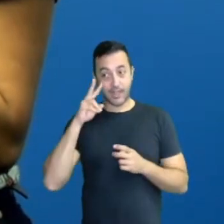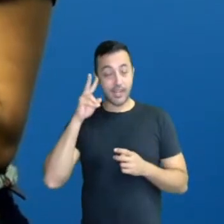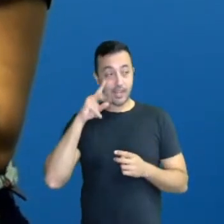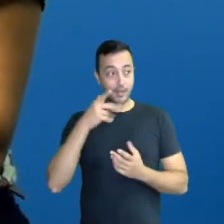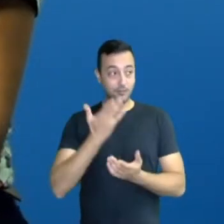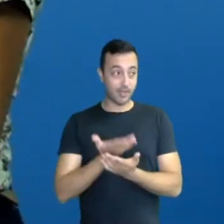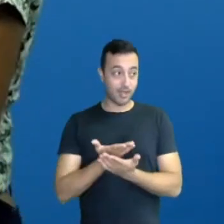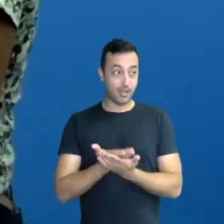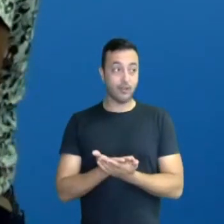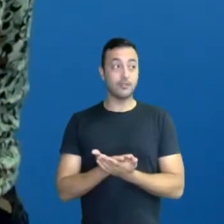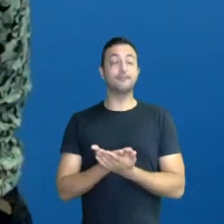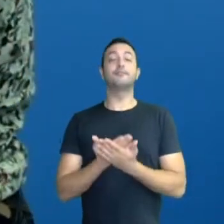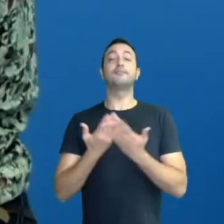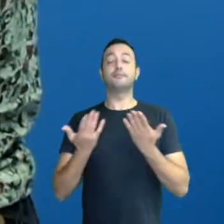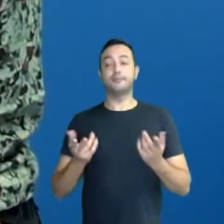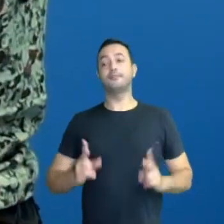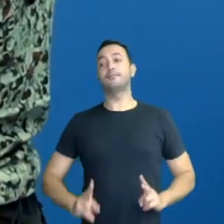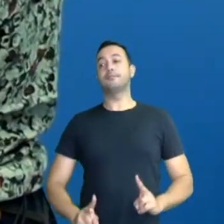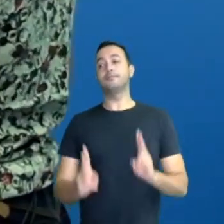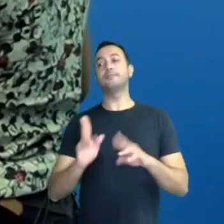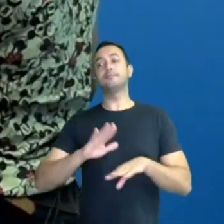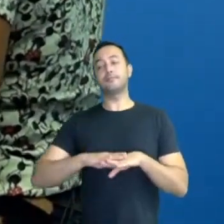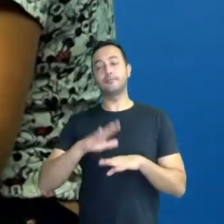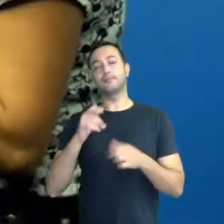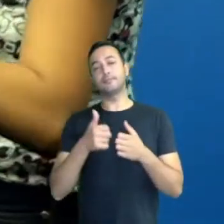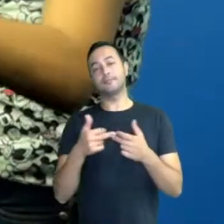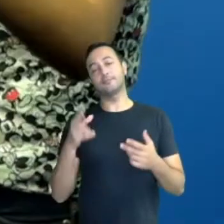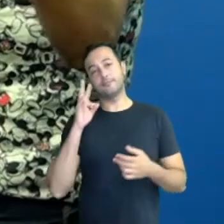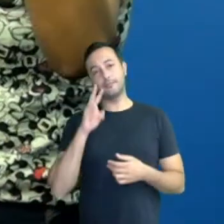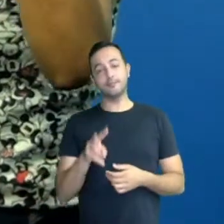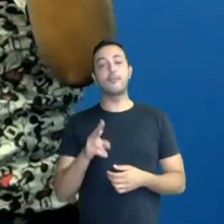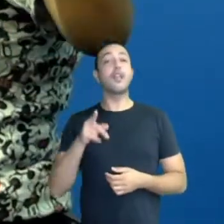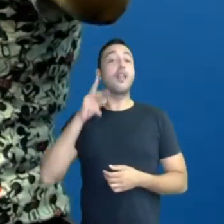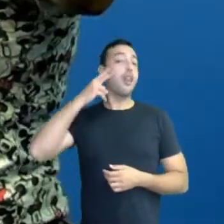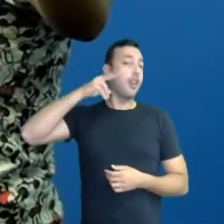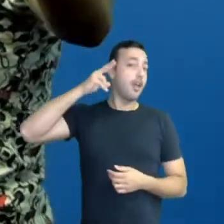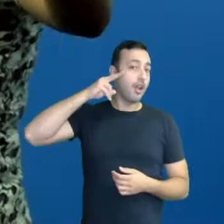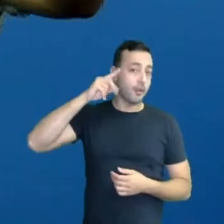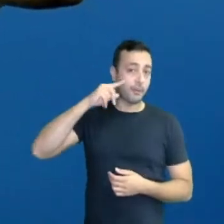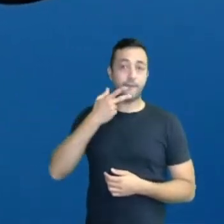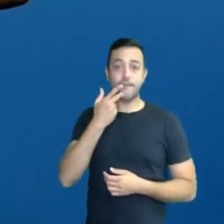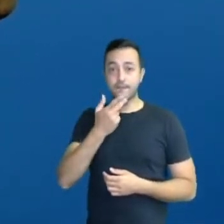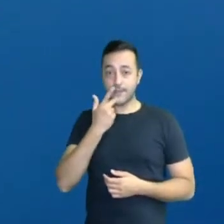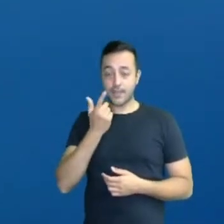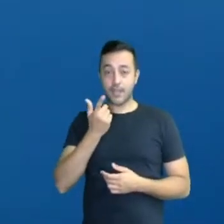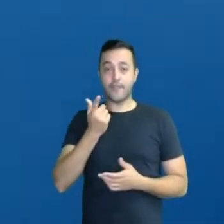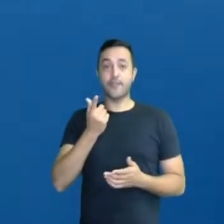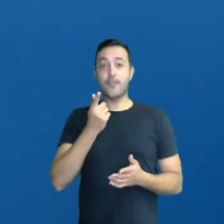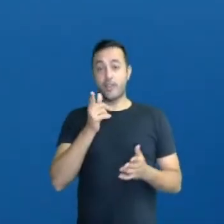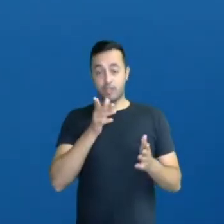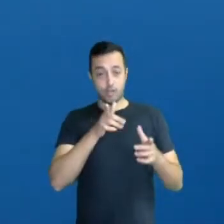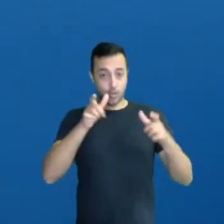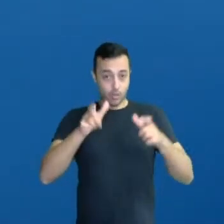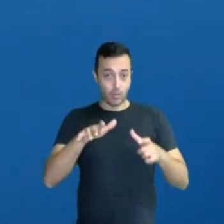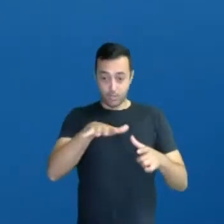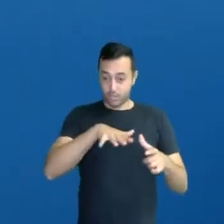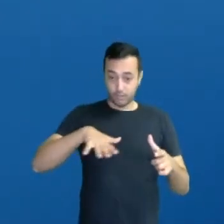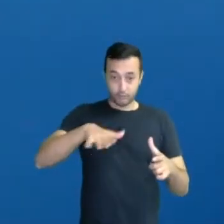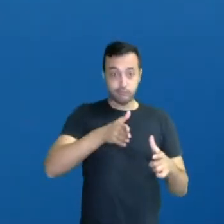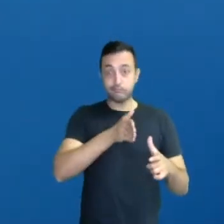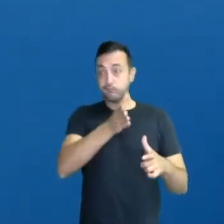dessa aula? Vamos seguindo que tem mais coisa para a gente ver. Lembra que eu falei sobre orientação